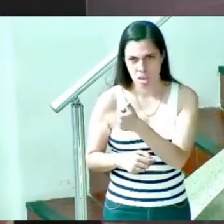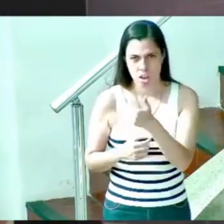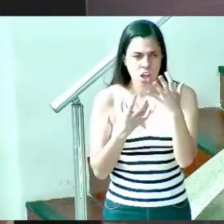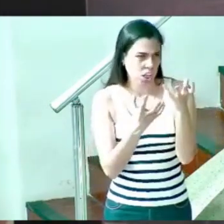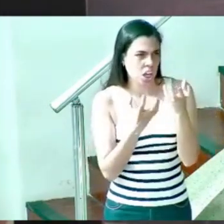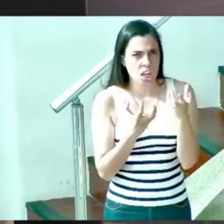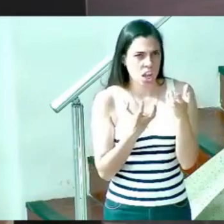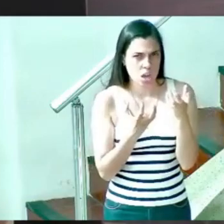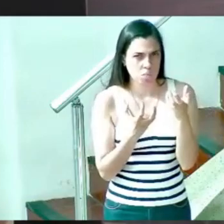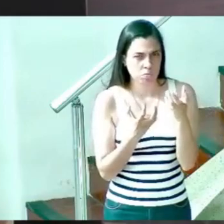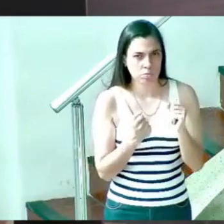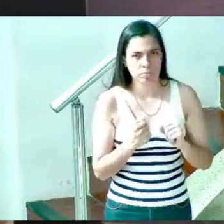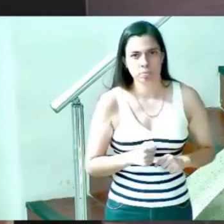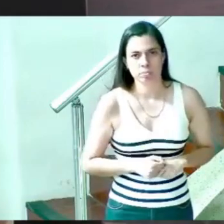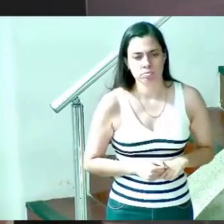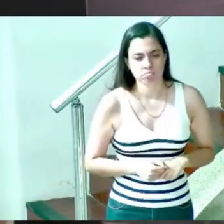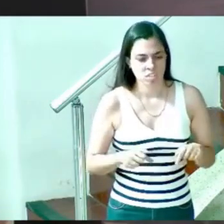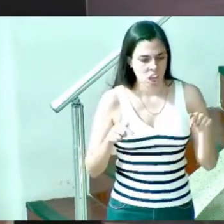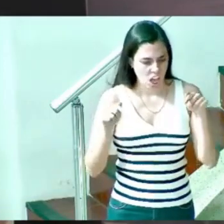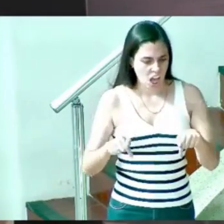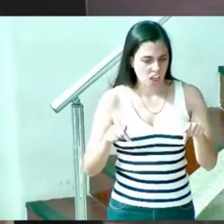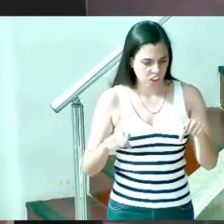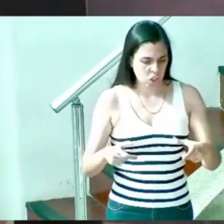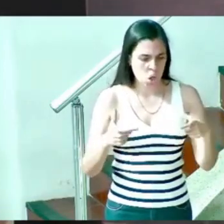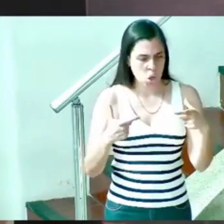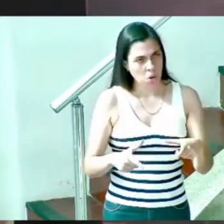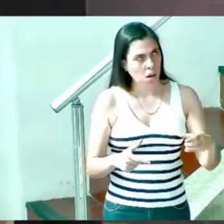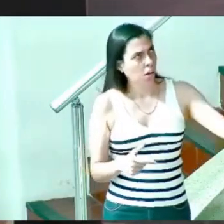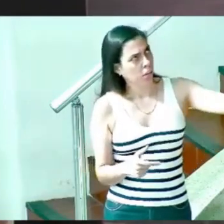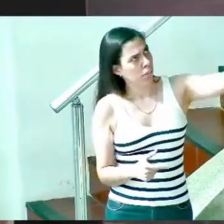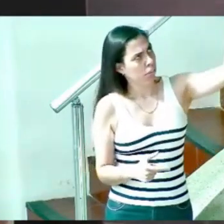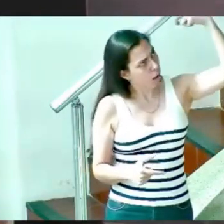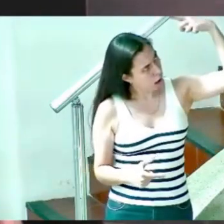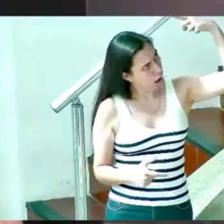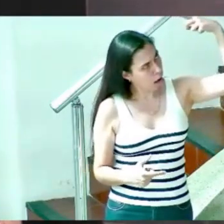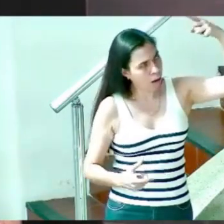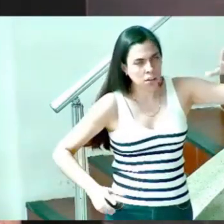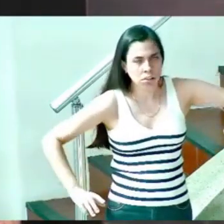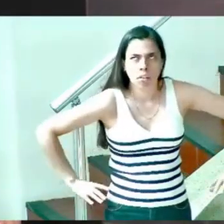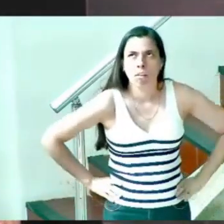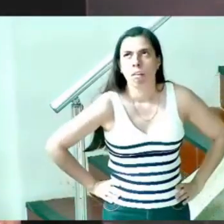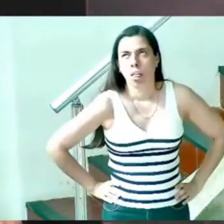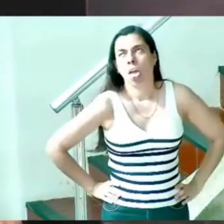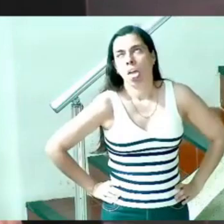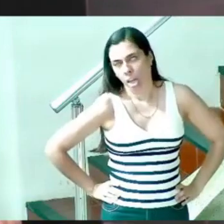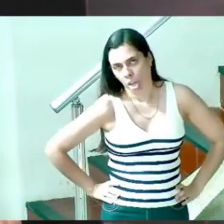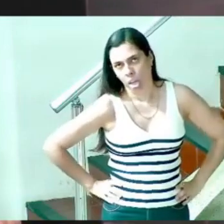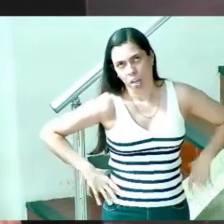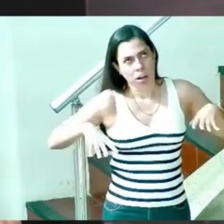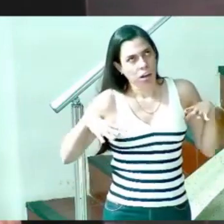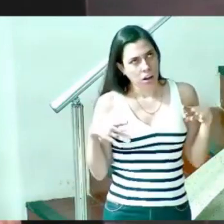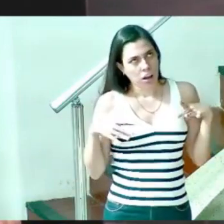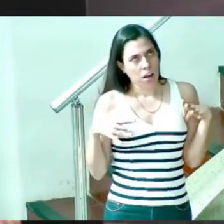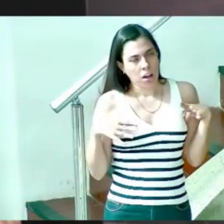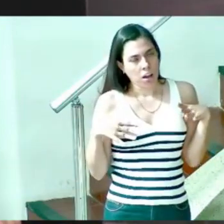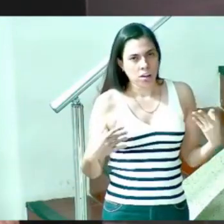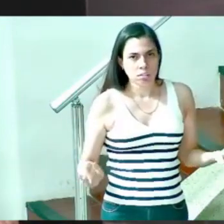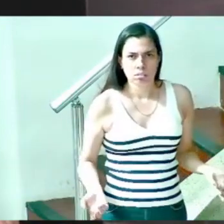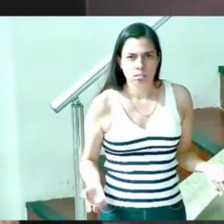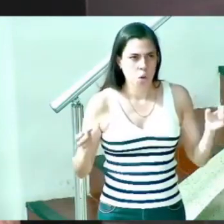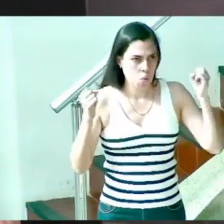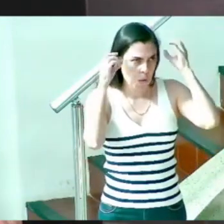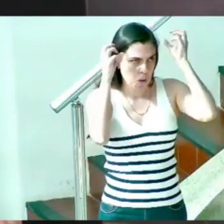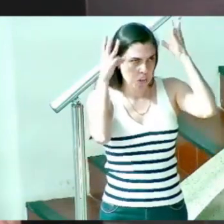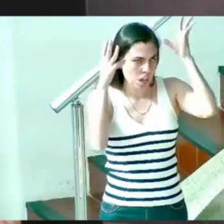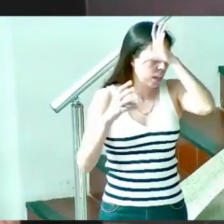Egito. Estamos aqui nesse deserto escaldante. Onde está a água? Onde está Moisés? Será